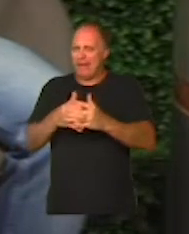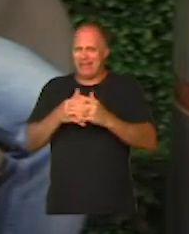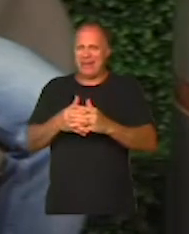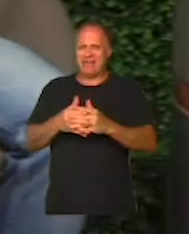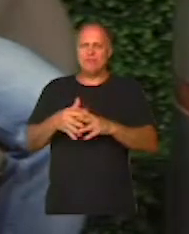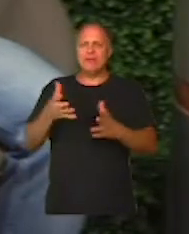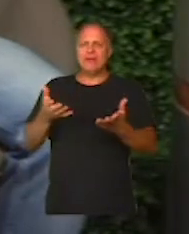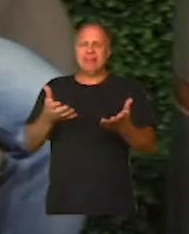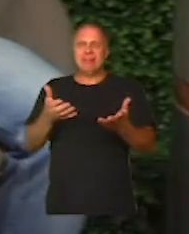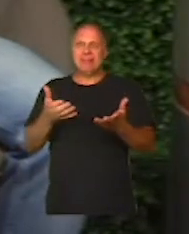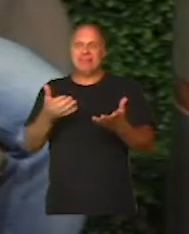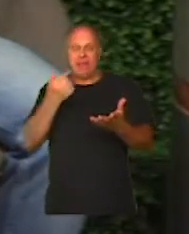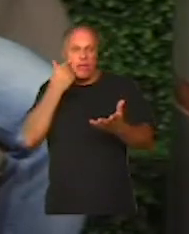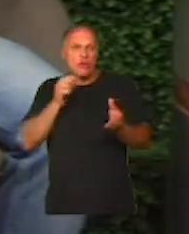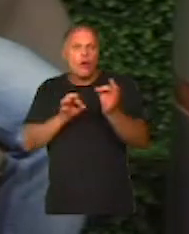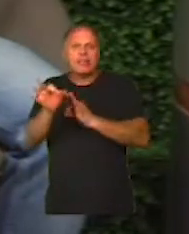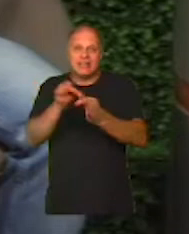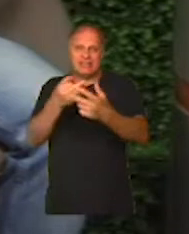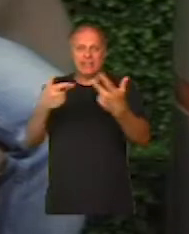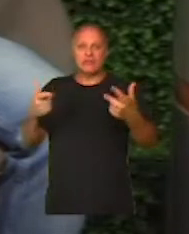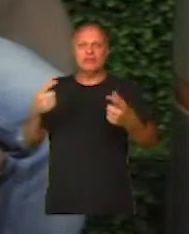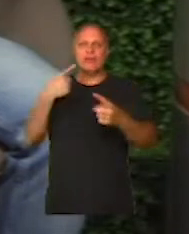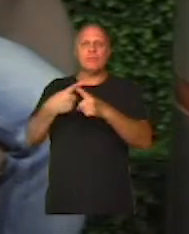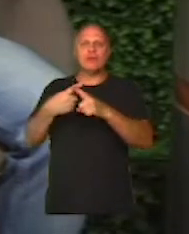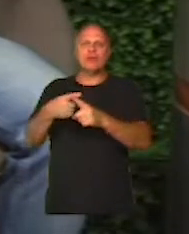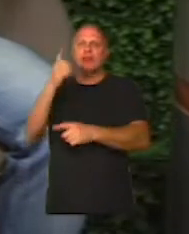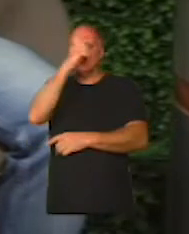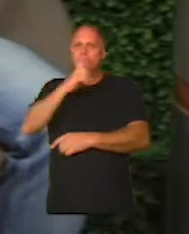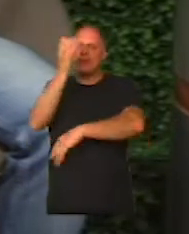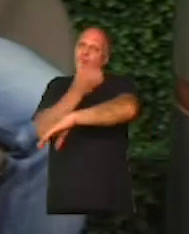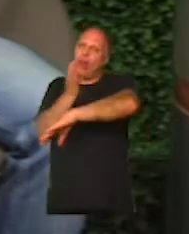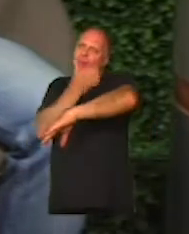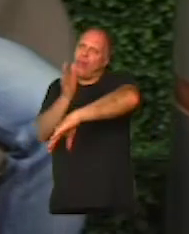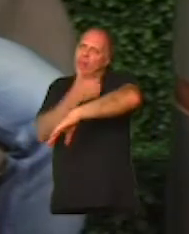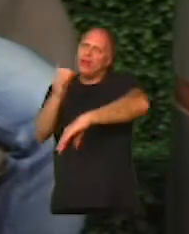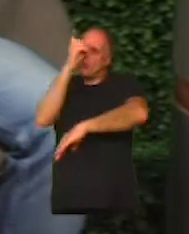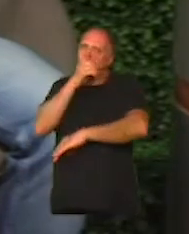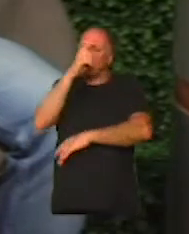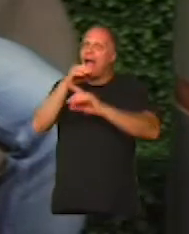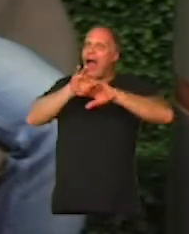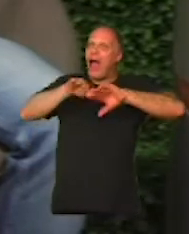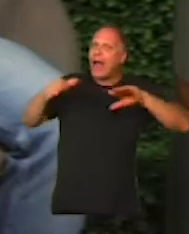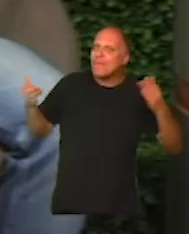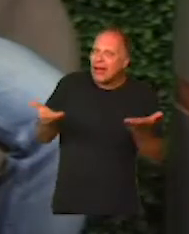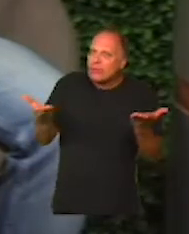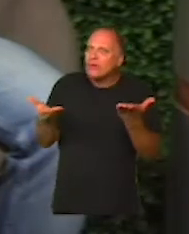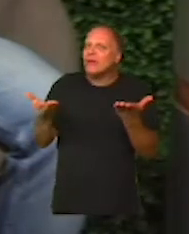de você organizar, né? Porque domingo a gente ensaiava aos domingos. Agora, graças a